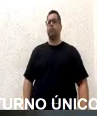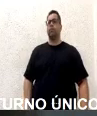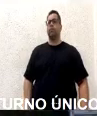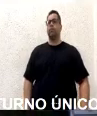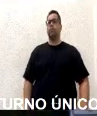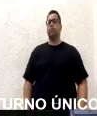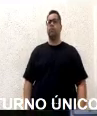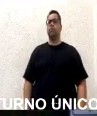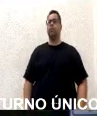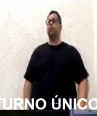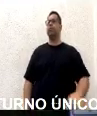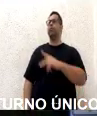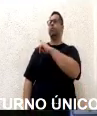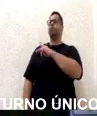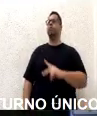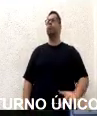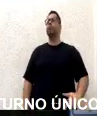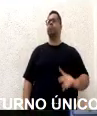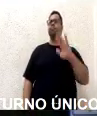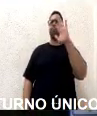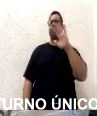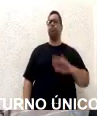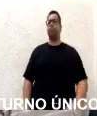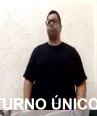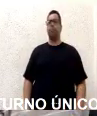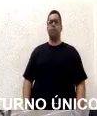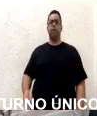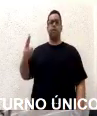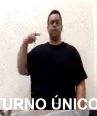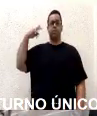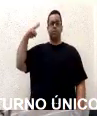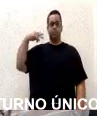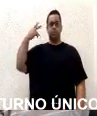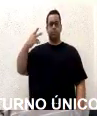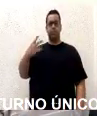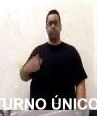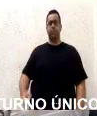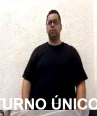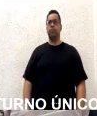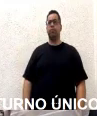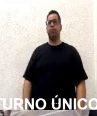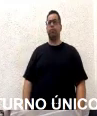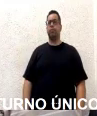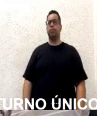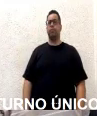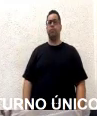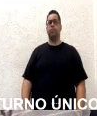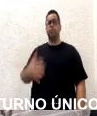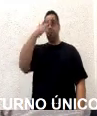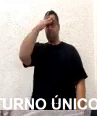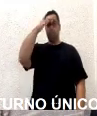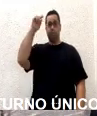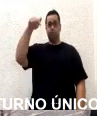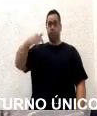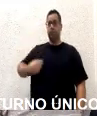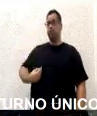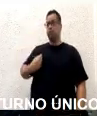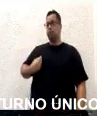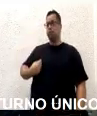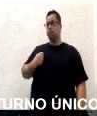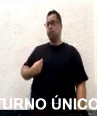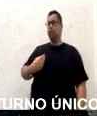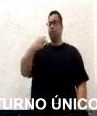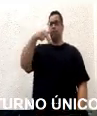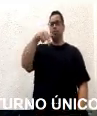Senhor presidente, nobres vereadores, público aqui presente, a Kelly, Nayara, sejam